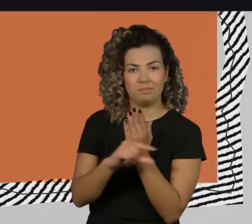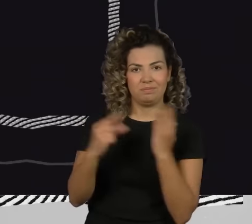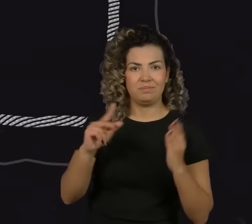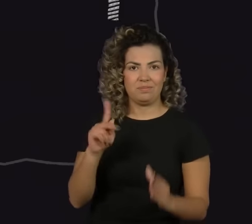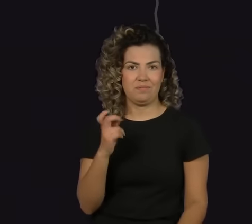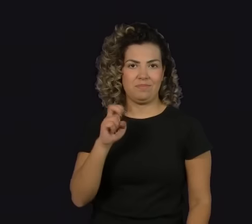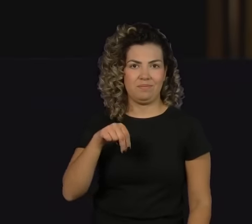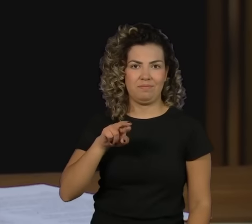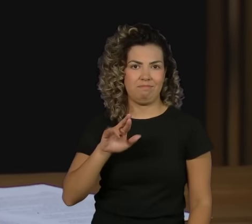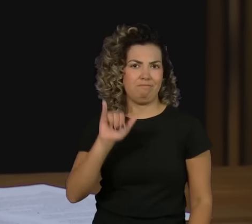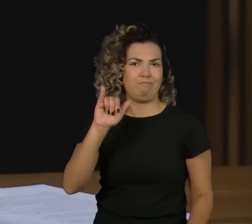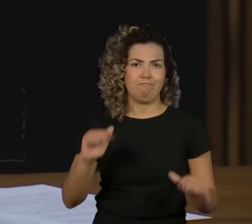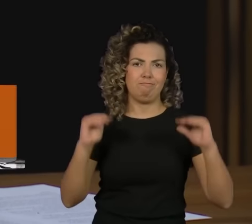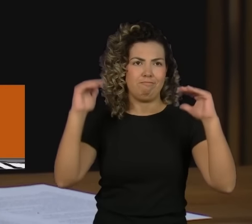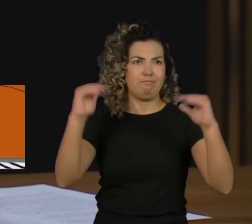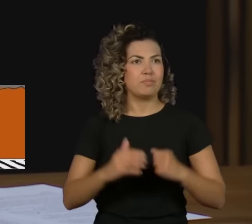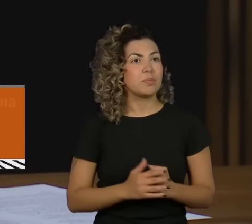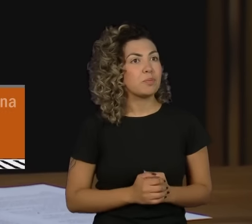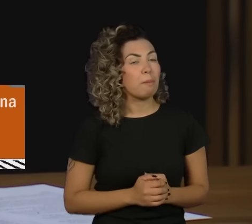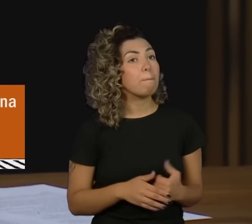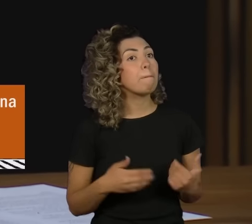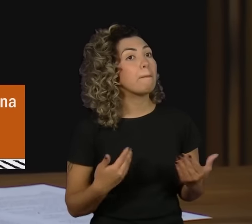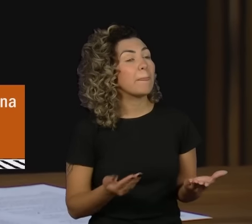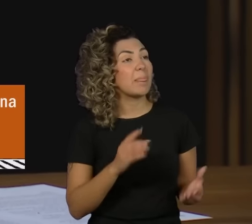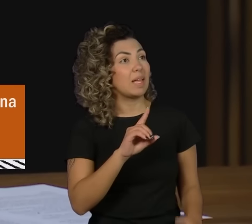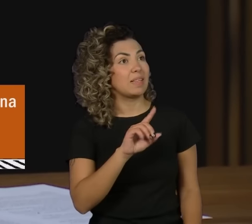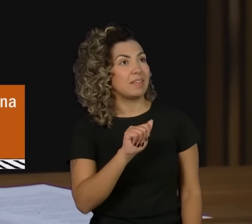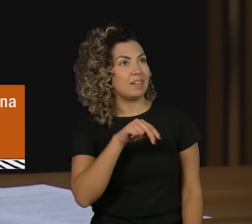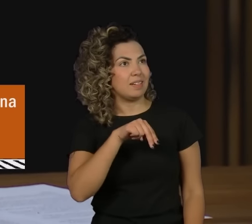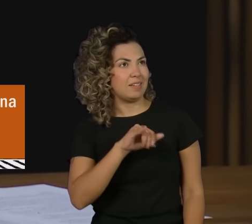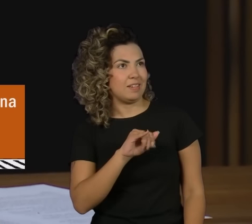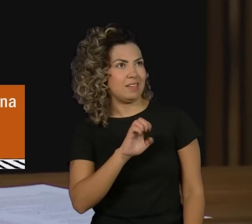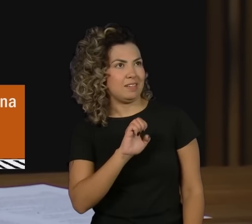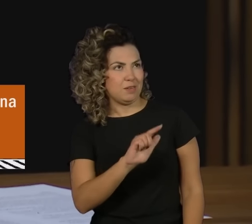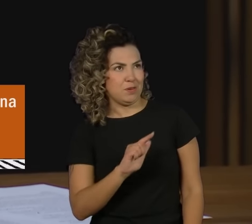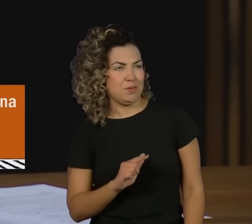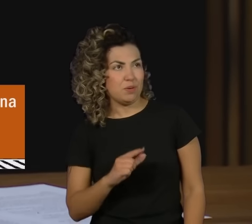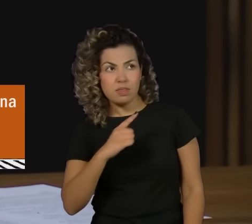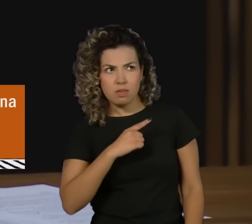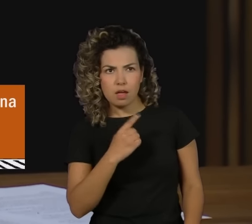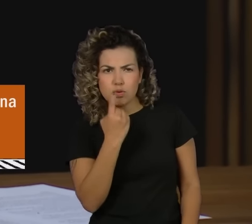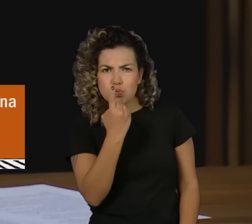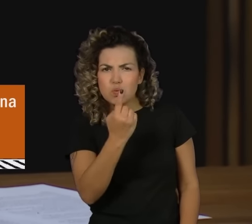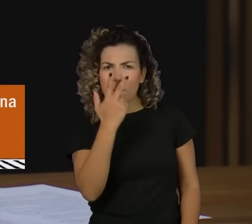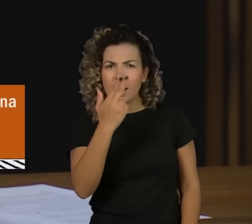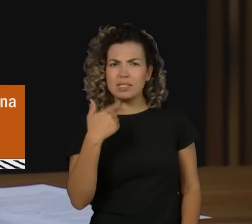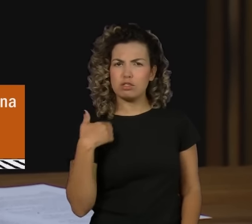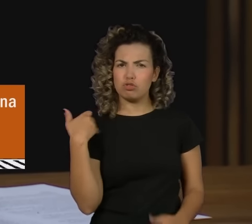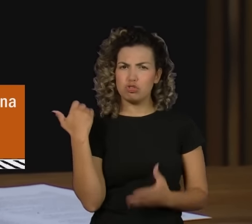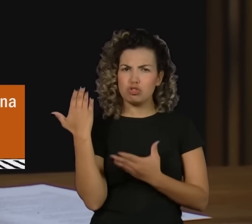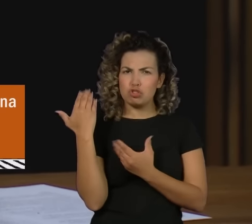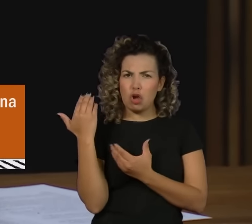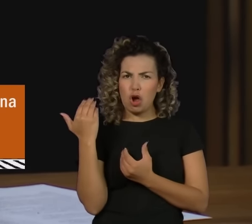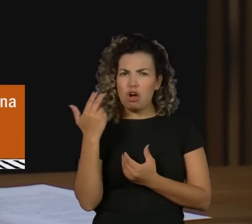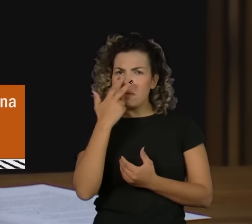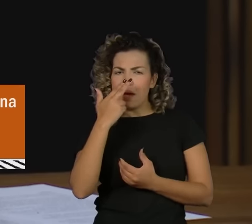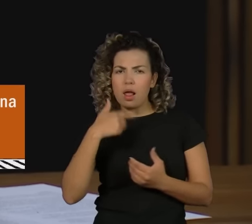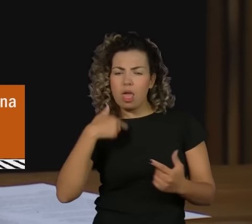livro. Daniel Viol. Rogério, tem uma coisa de rebeldia adolescente bem presente na sua obra. Como